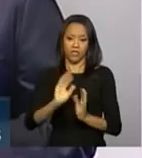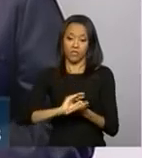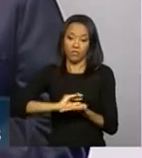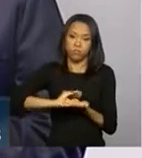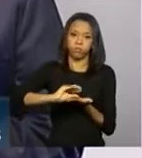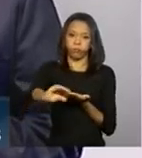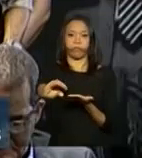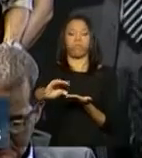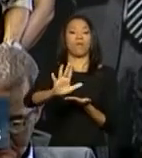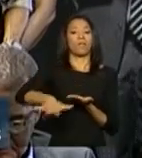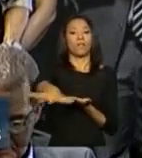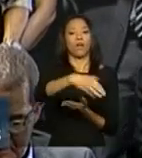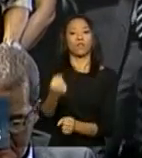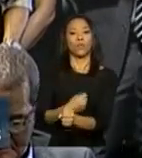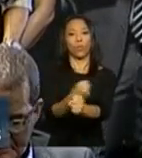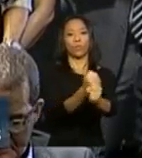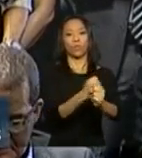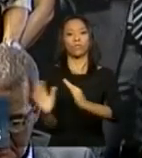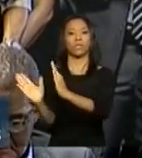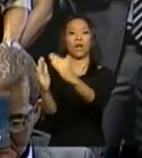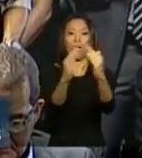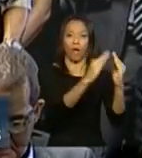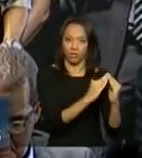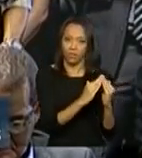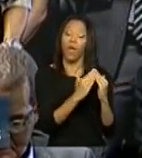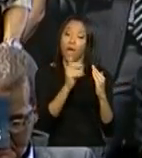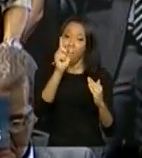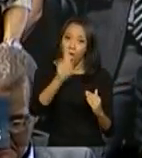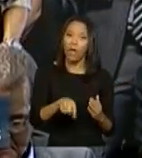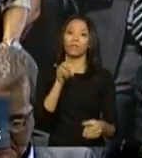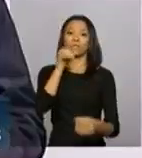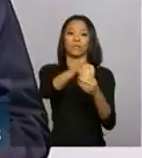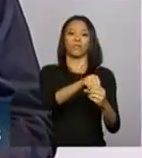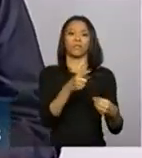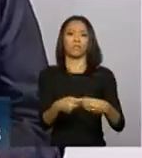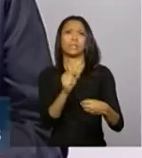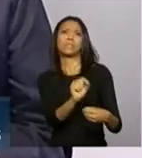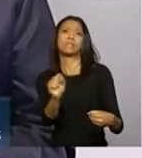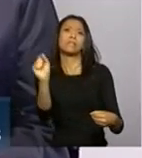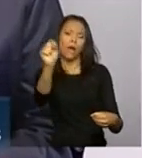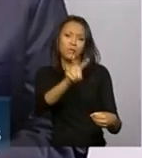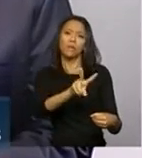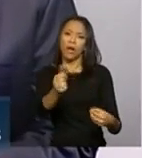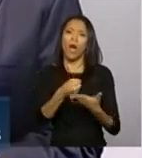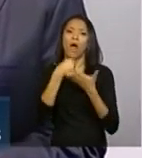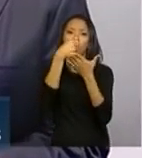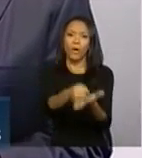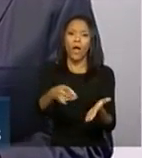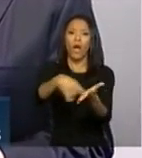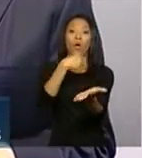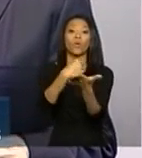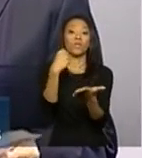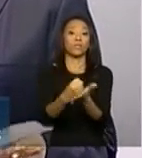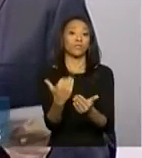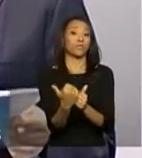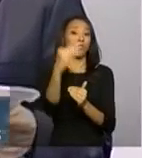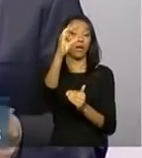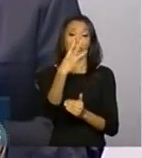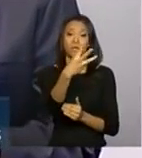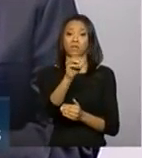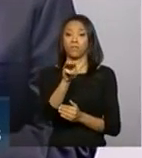para todo o Brasil. É nas cidades que apoiaremos sim a contratação de mais de 3 milhões de